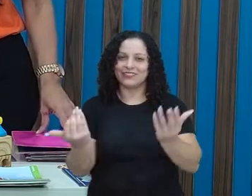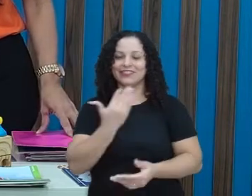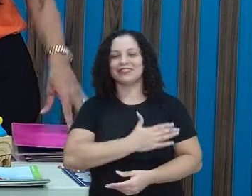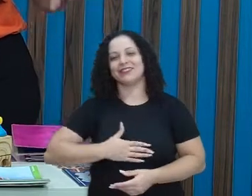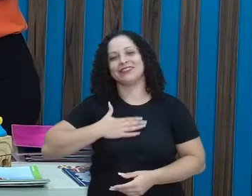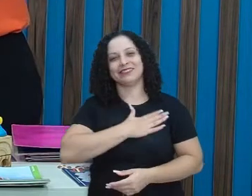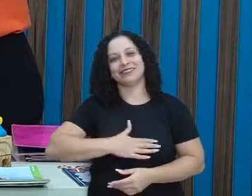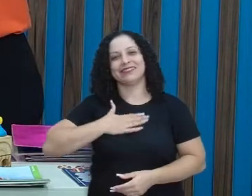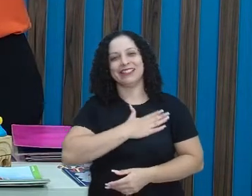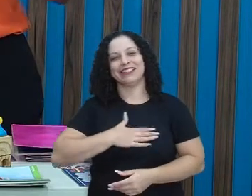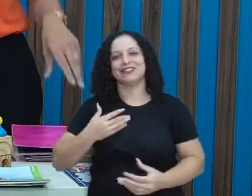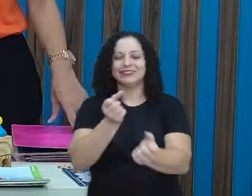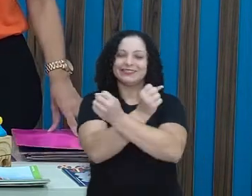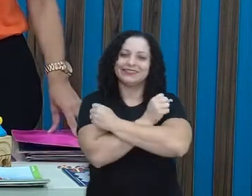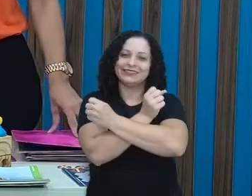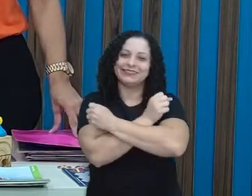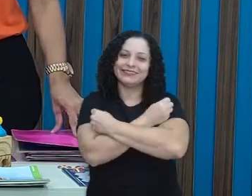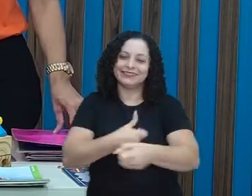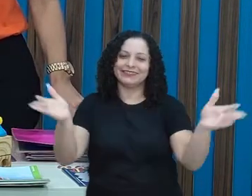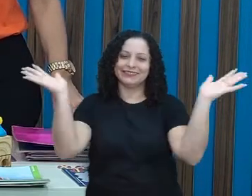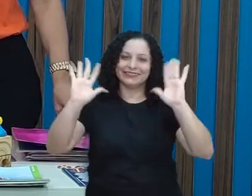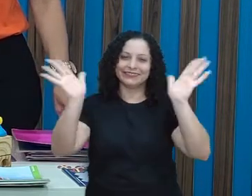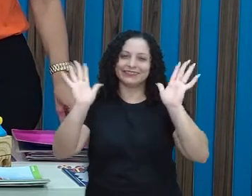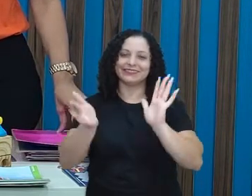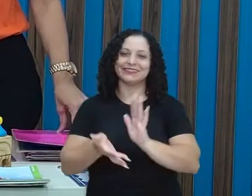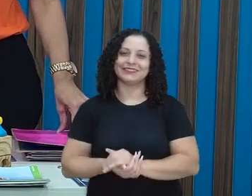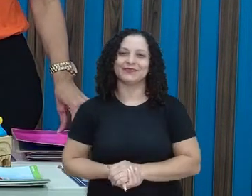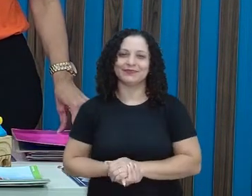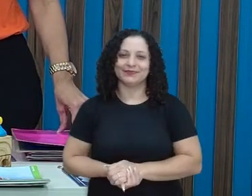tenham gostado. Forte abraço. Tchau, tchau.